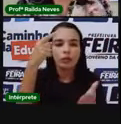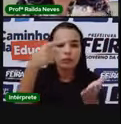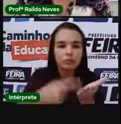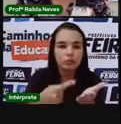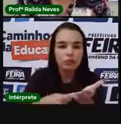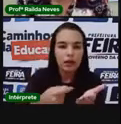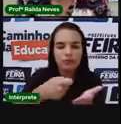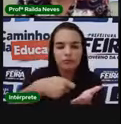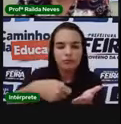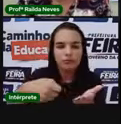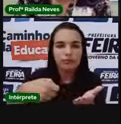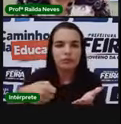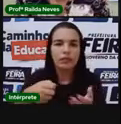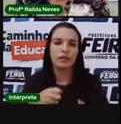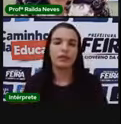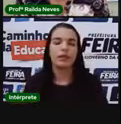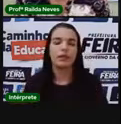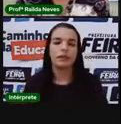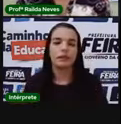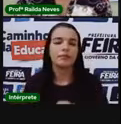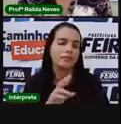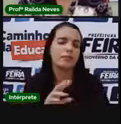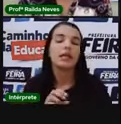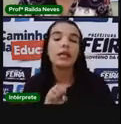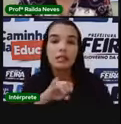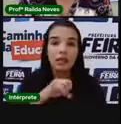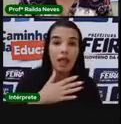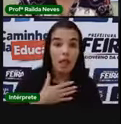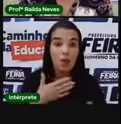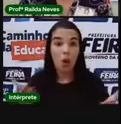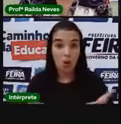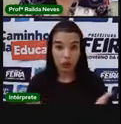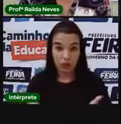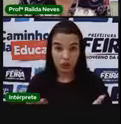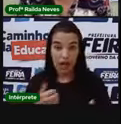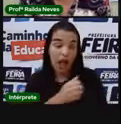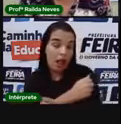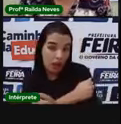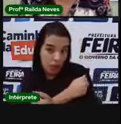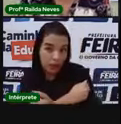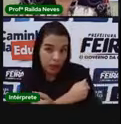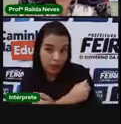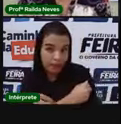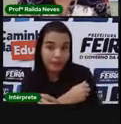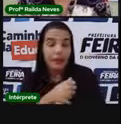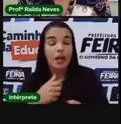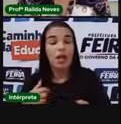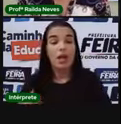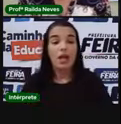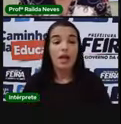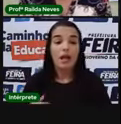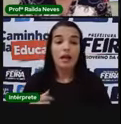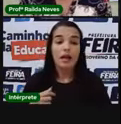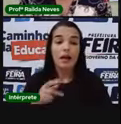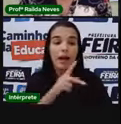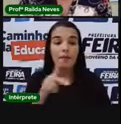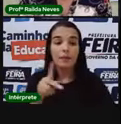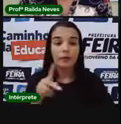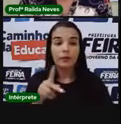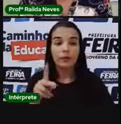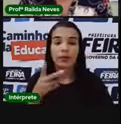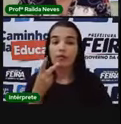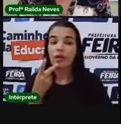condição de estudante, nós somos sempre, mas de estudante que está recebendo essa aula, e a professora dissesse para